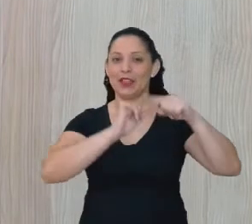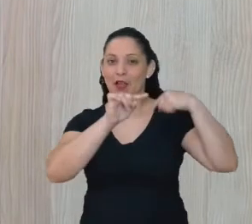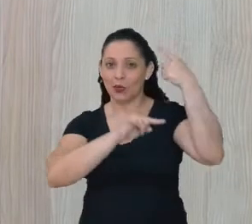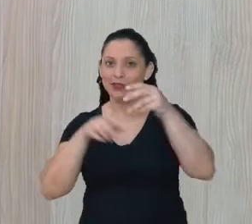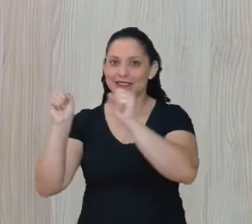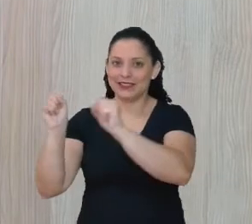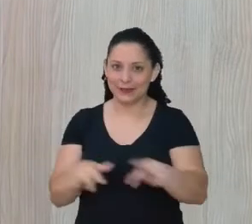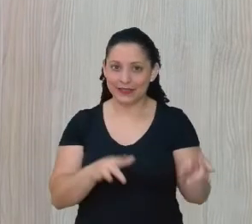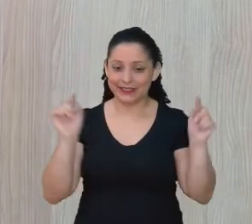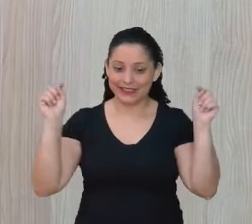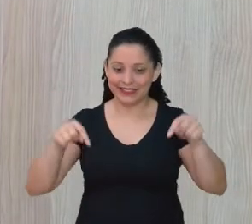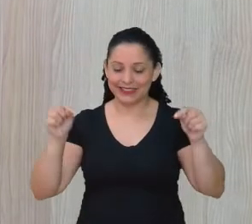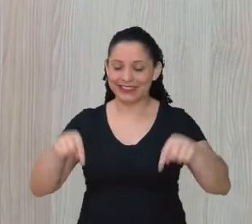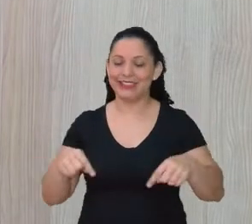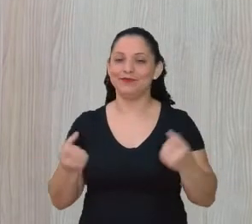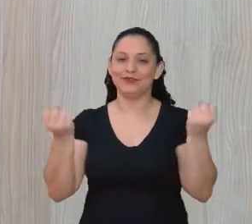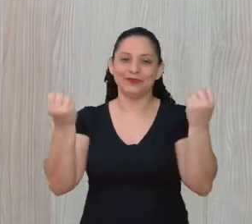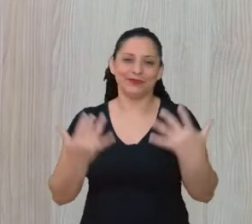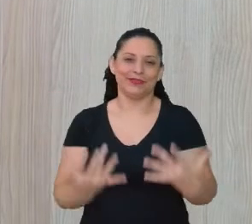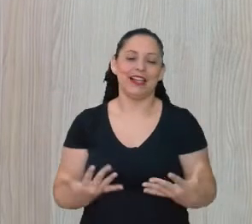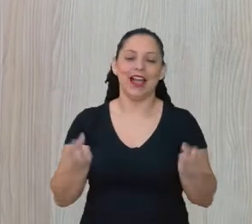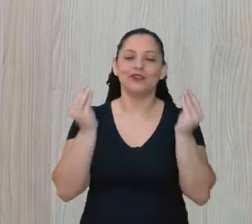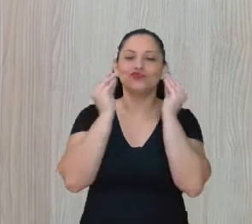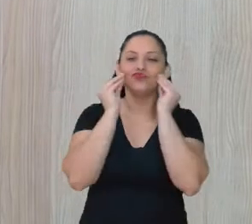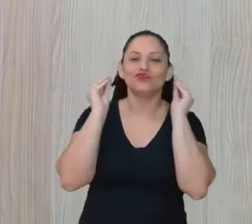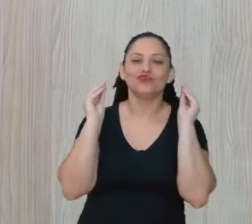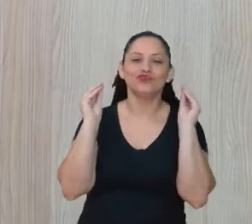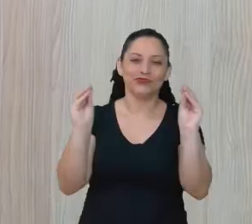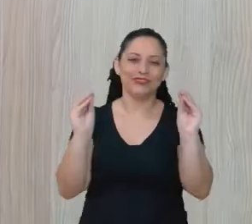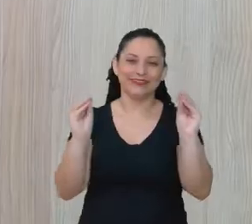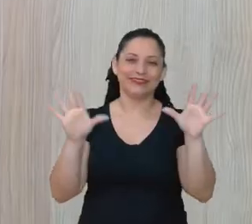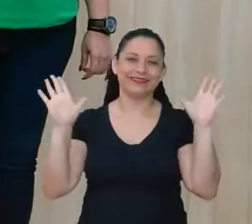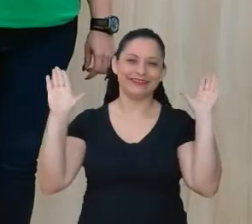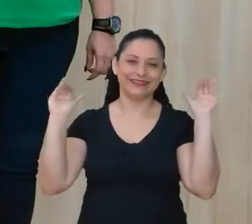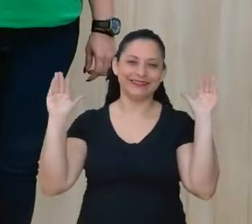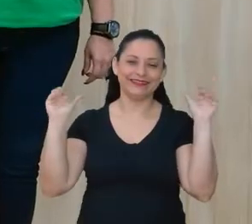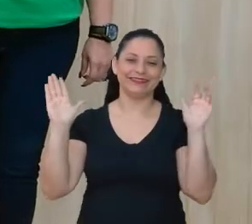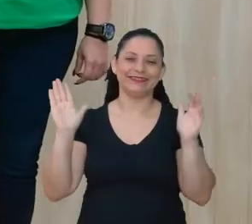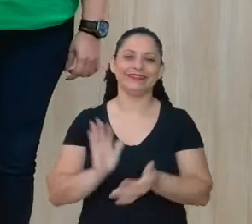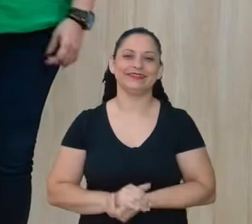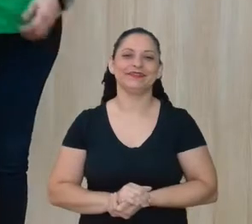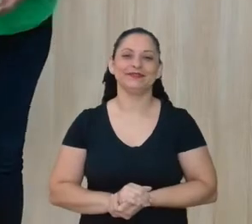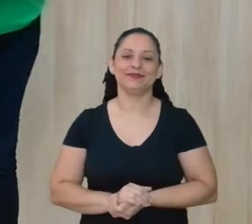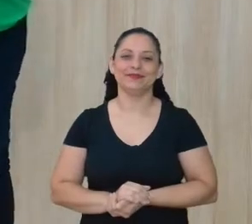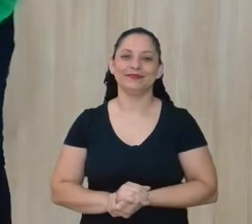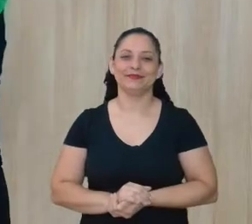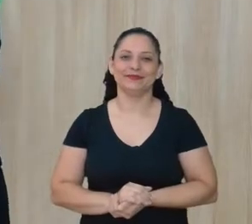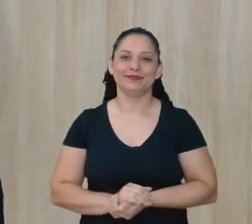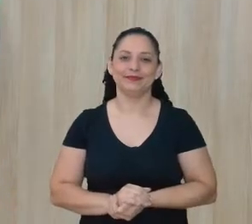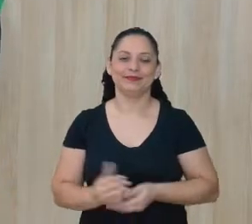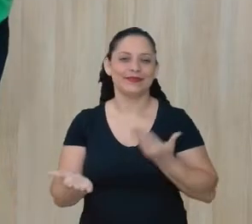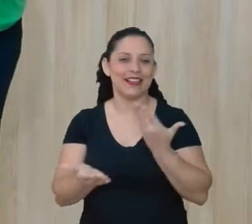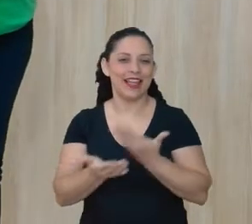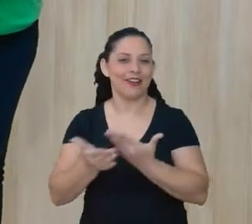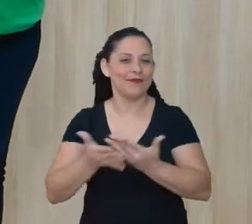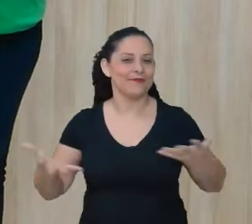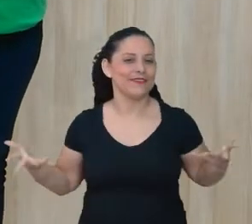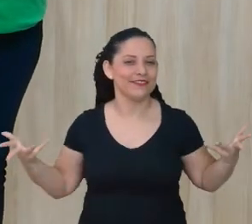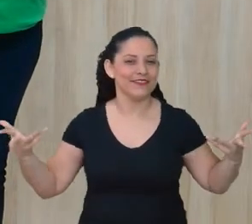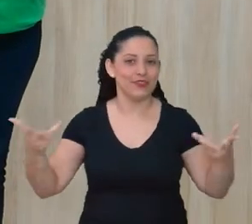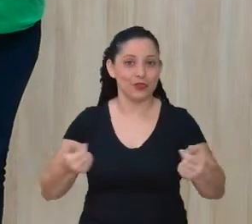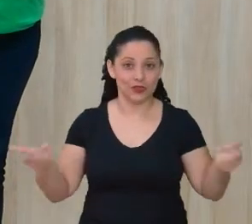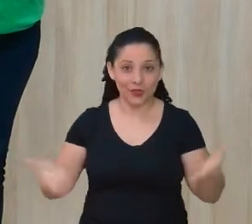semana a gente está aqui de novo. E um beijo grande e até a próxima. Tchau, tchau. Eita, aula boa danada, a gente